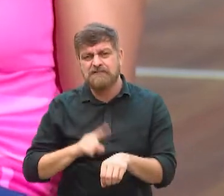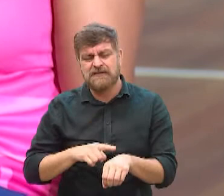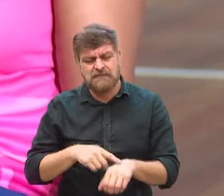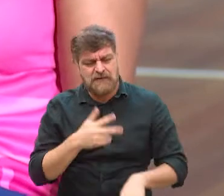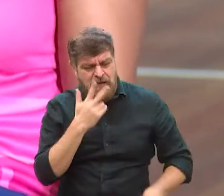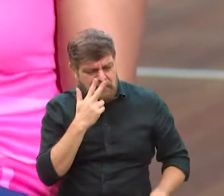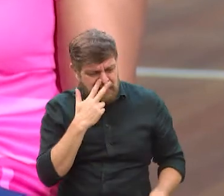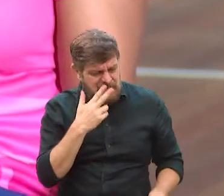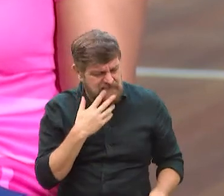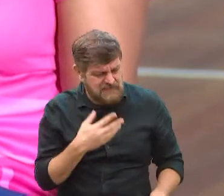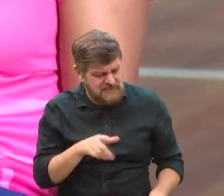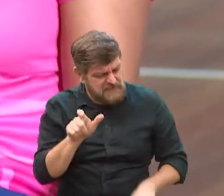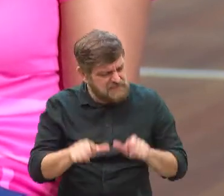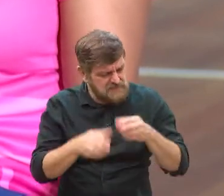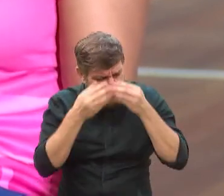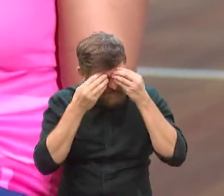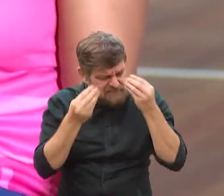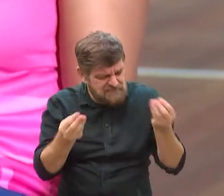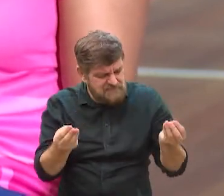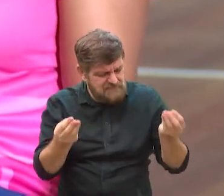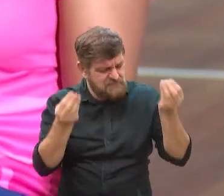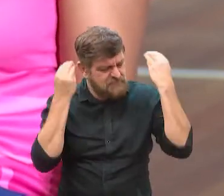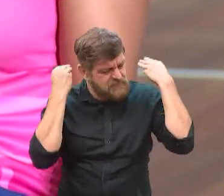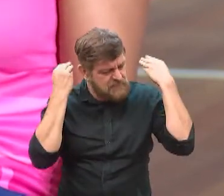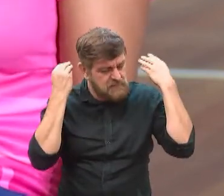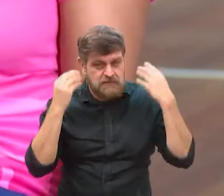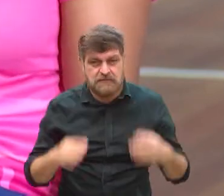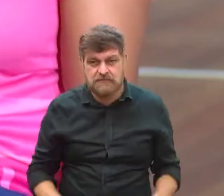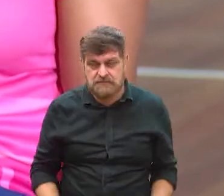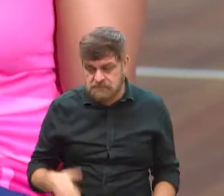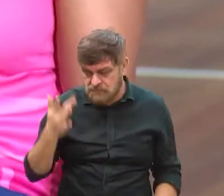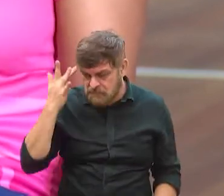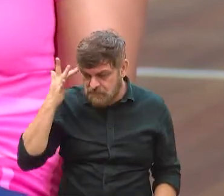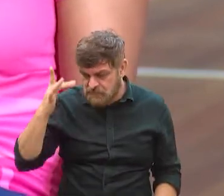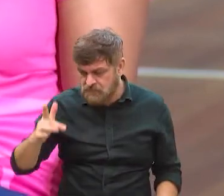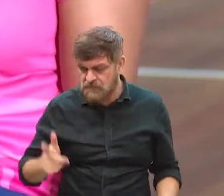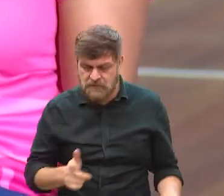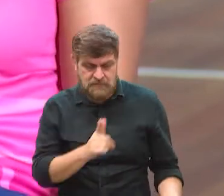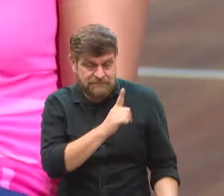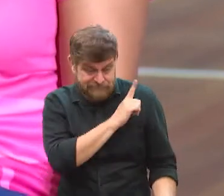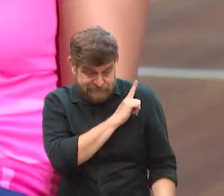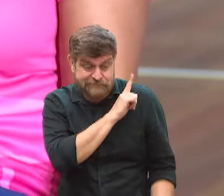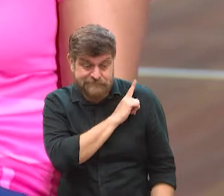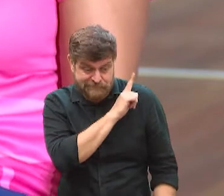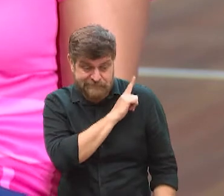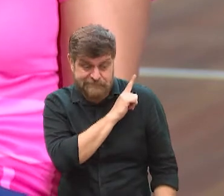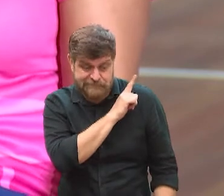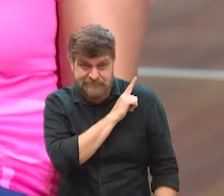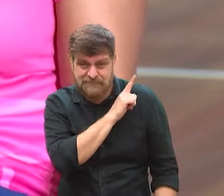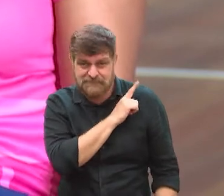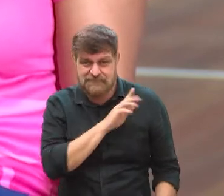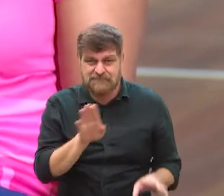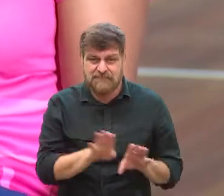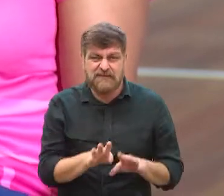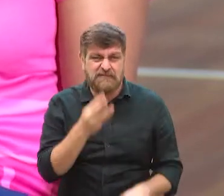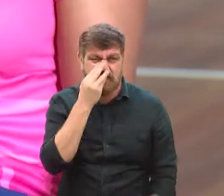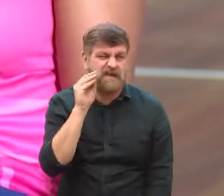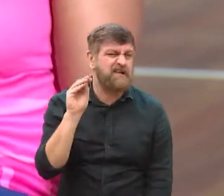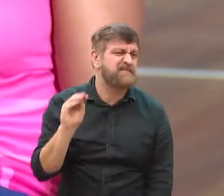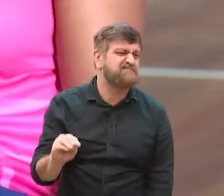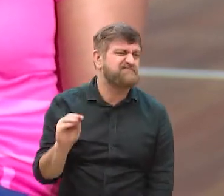no esquecimento, né? Assim, não sei, talvez gestão e desinteresse